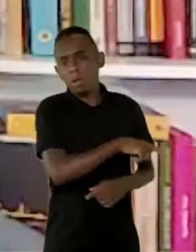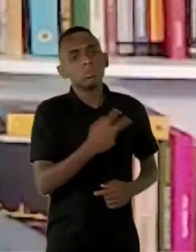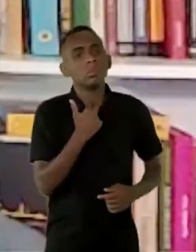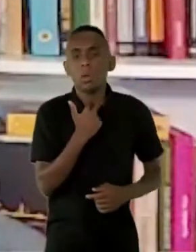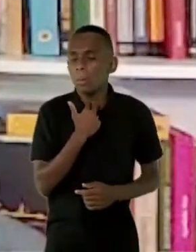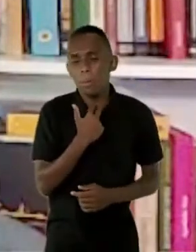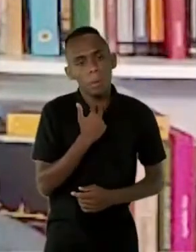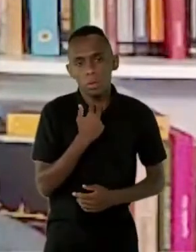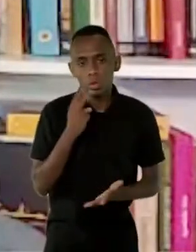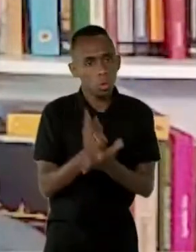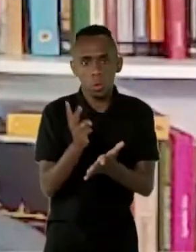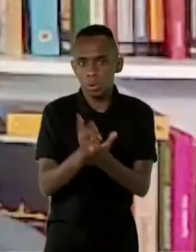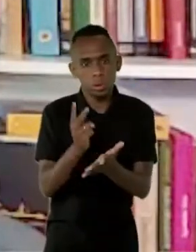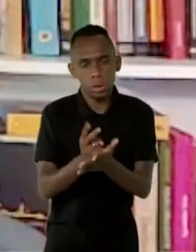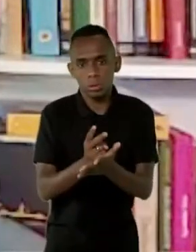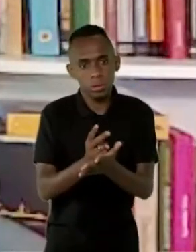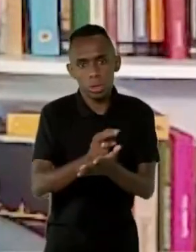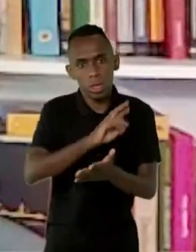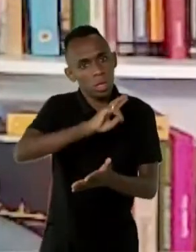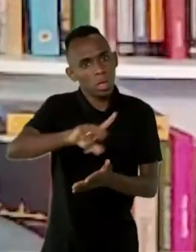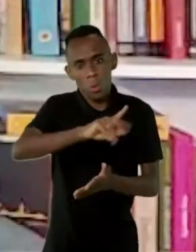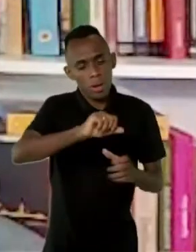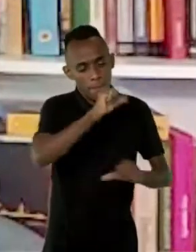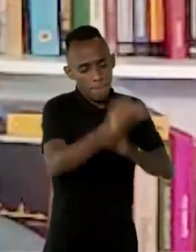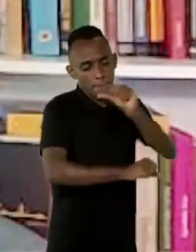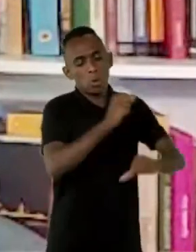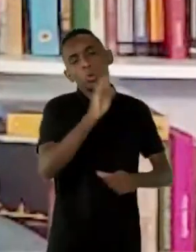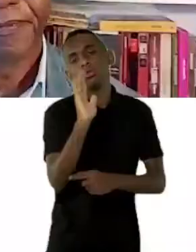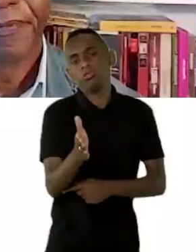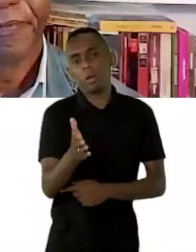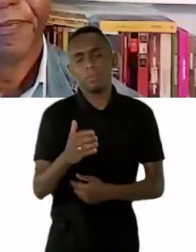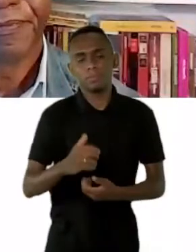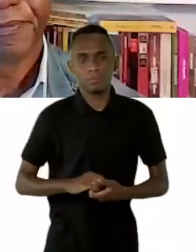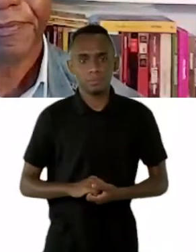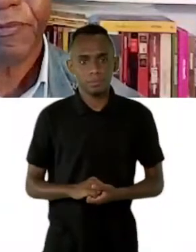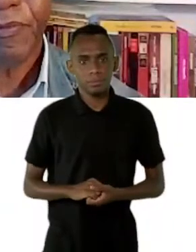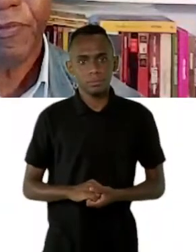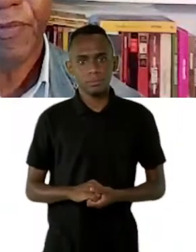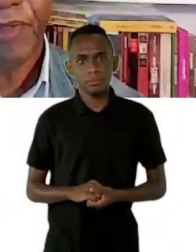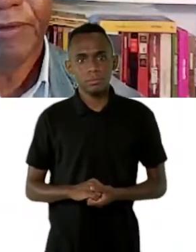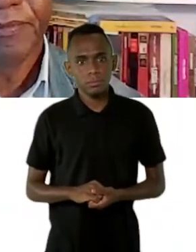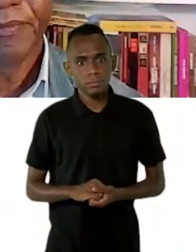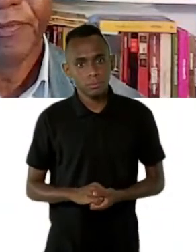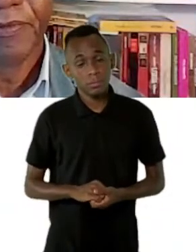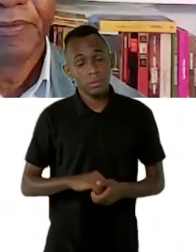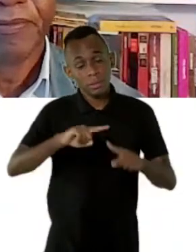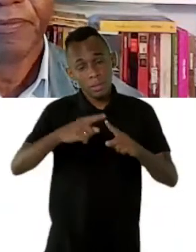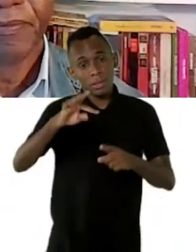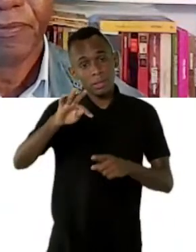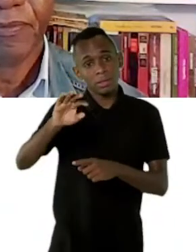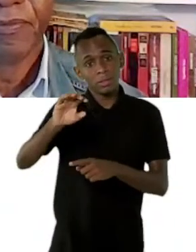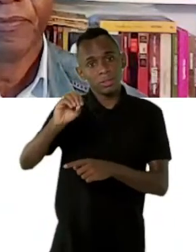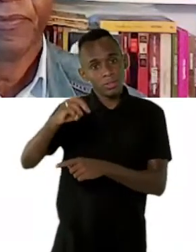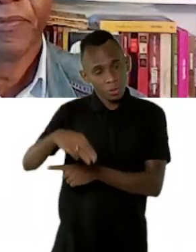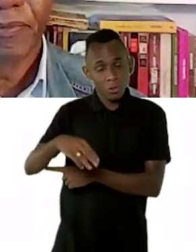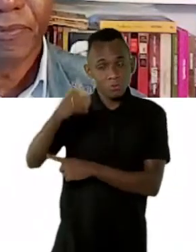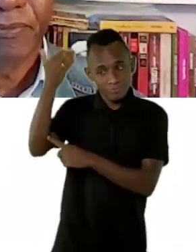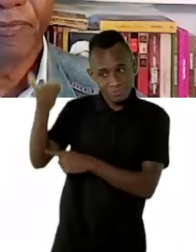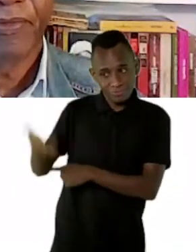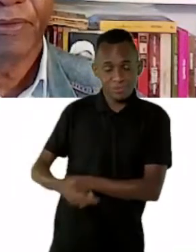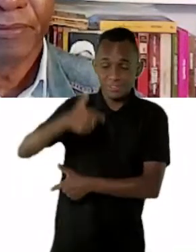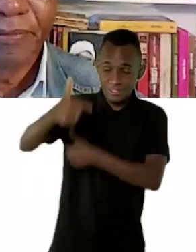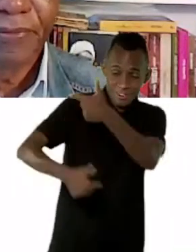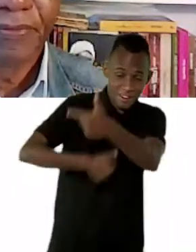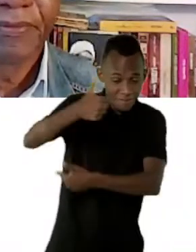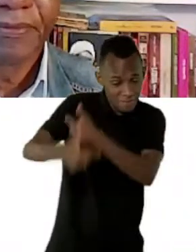sentido, né? Ela não está mais nesse lugar. Mas tem Tom Farias trabalhando firmemente para